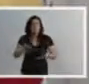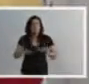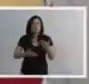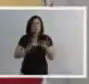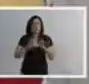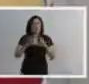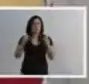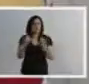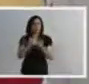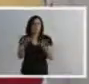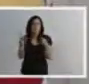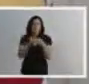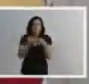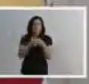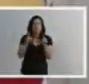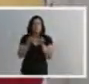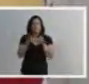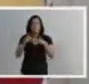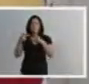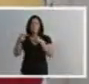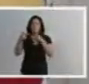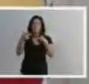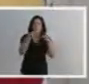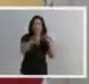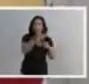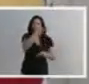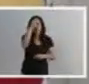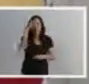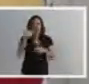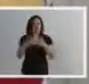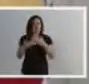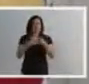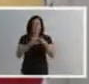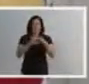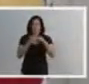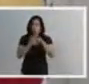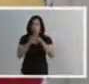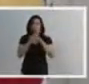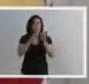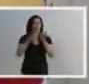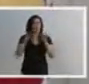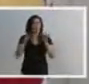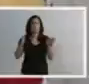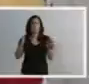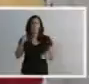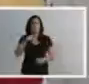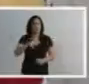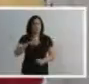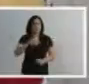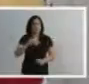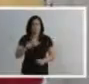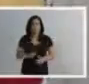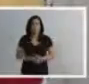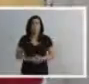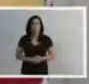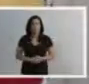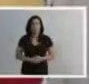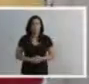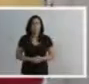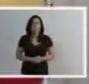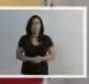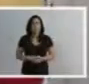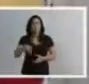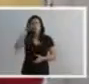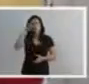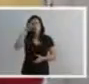comunidade poder visitar a comunidade não importa o bairro aqui de blumenau o poder está no